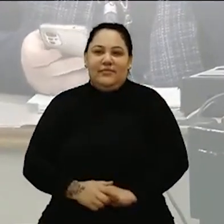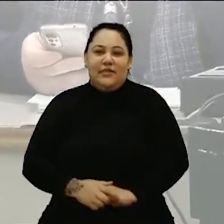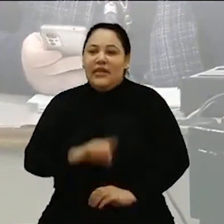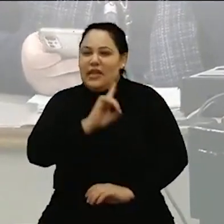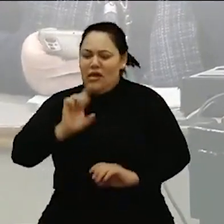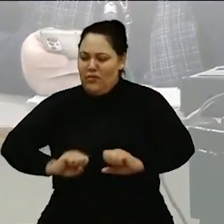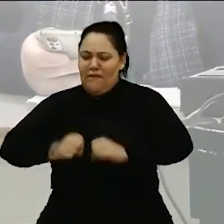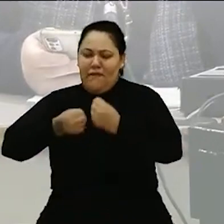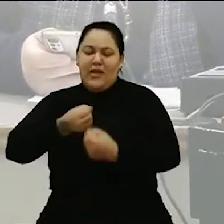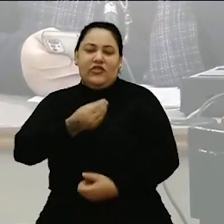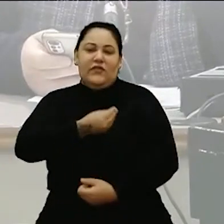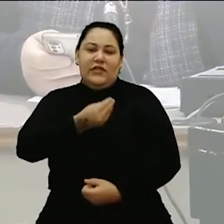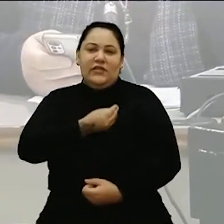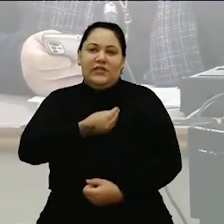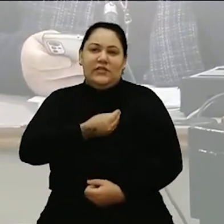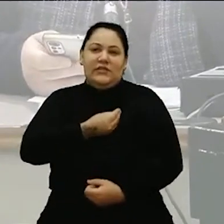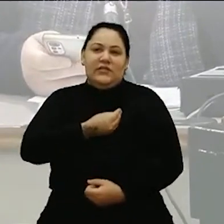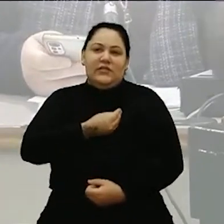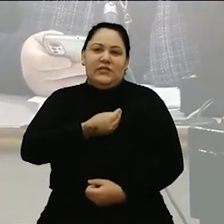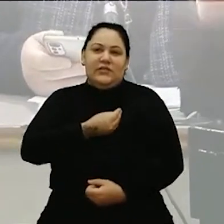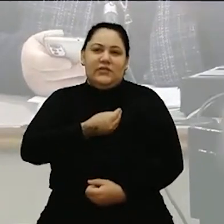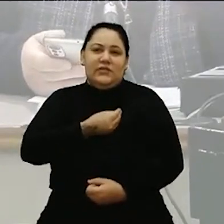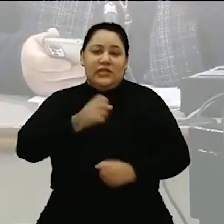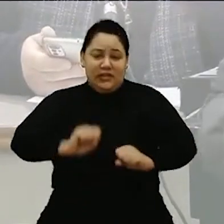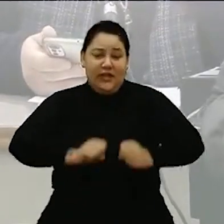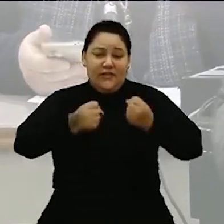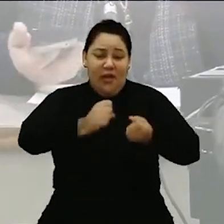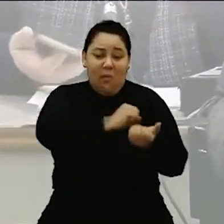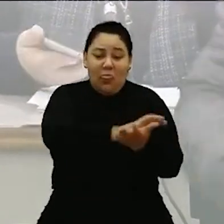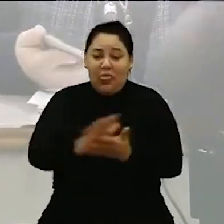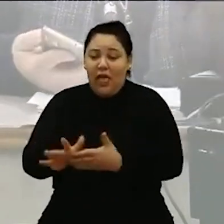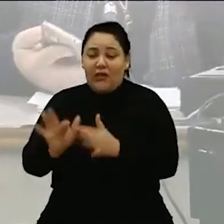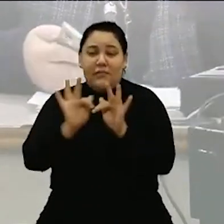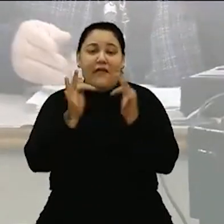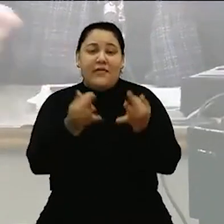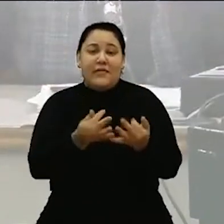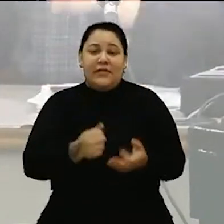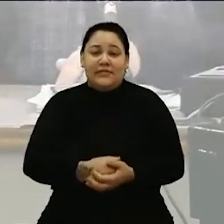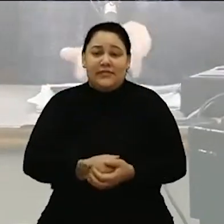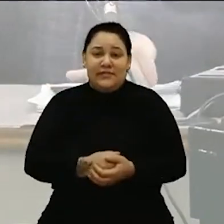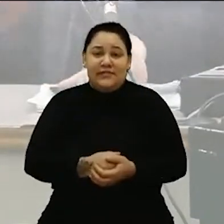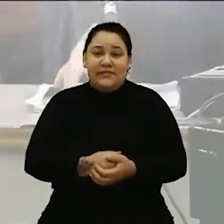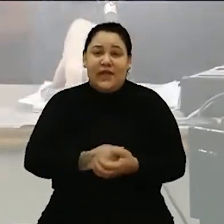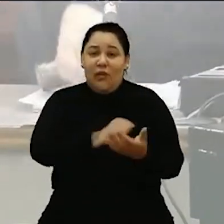vida, que defende a destruição da família,